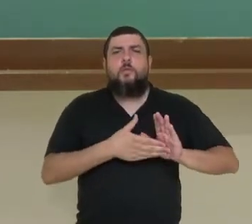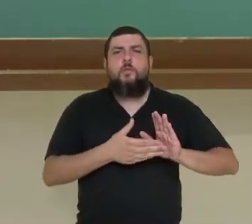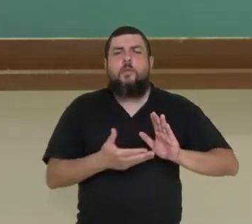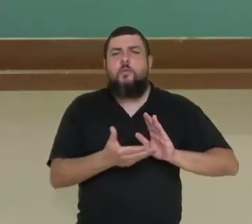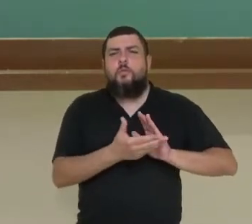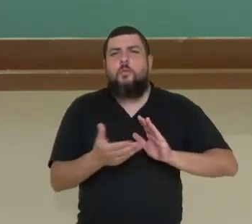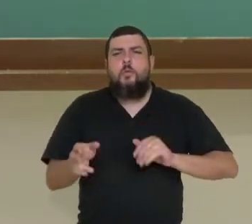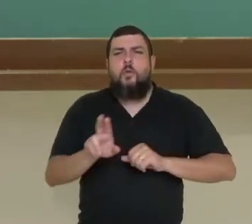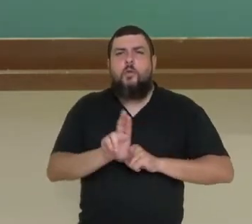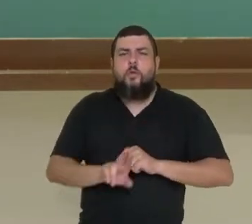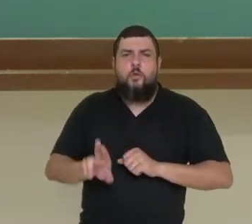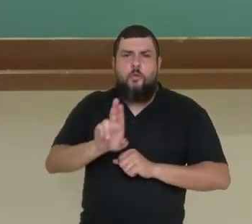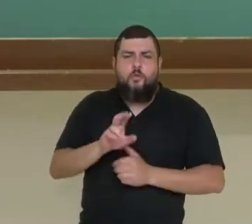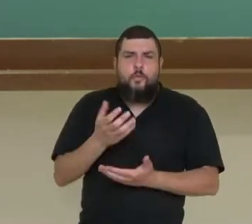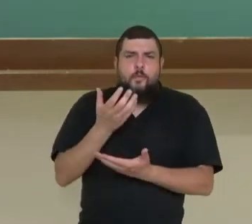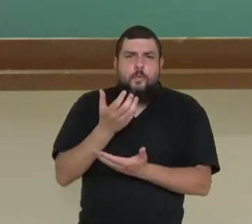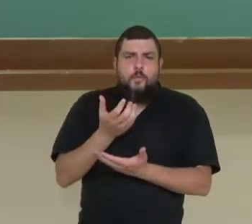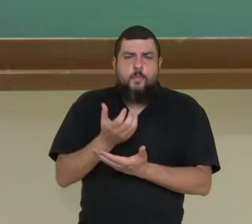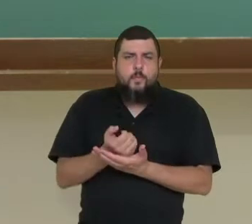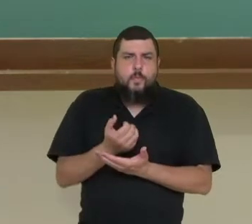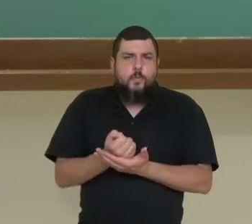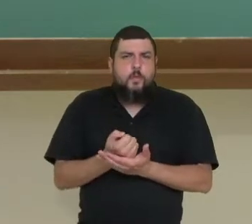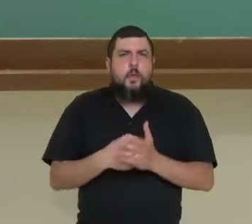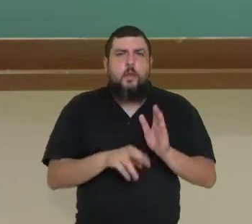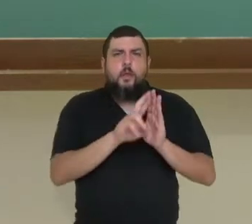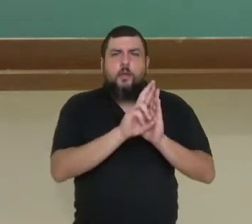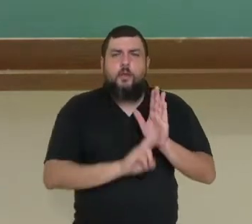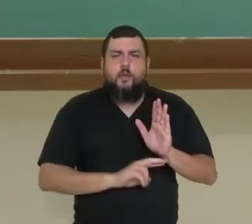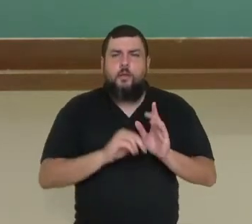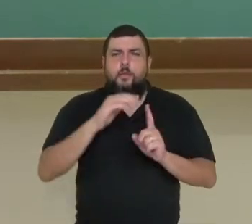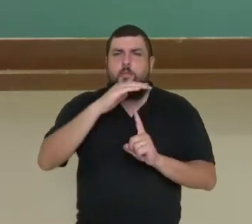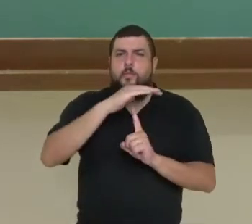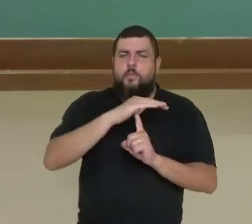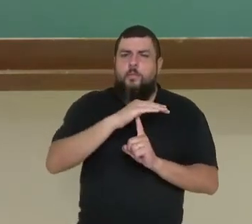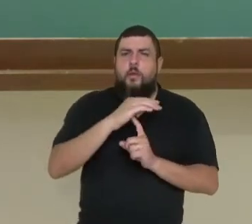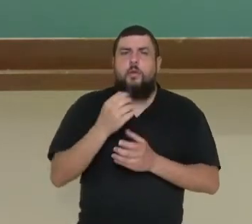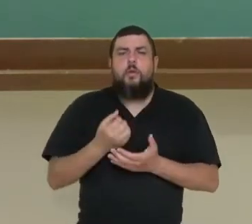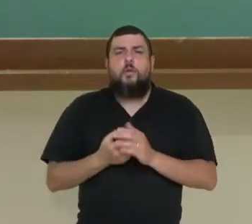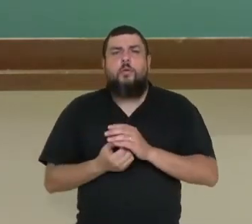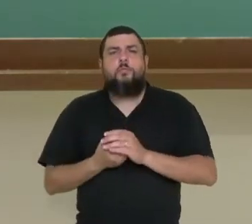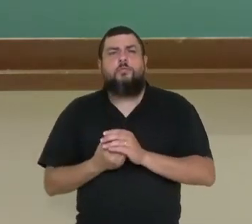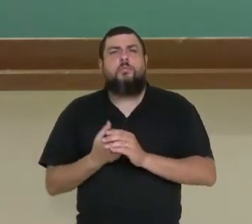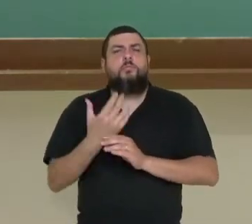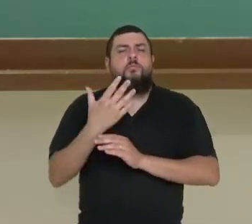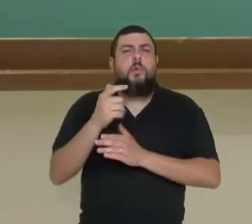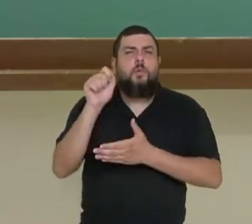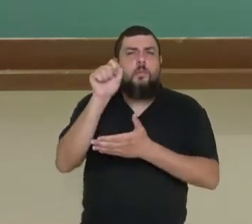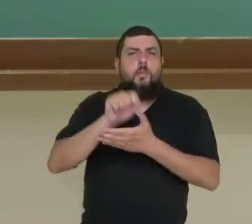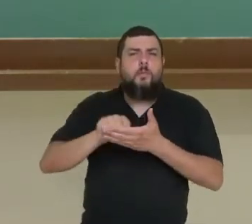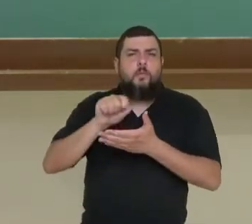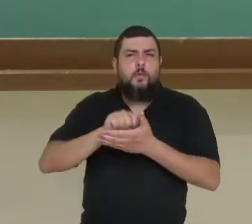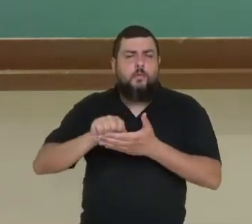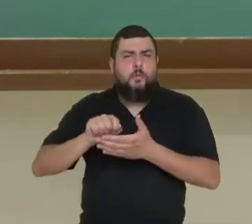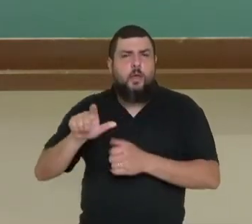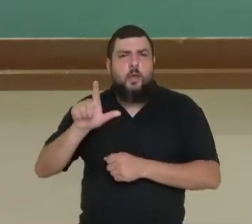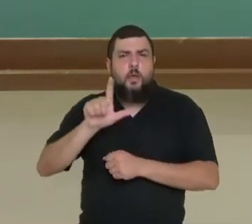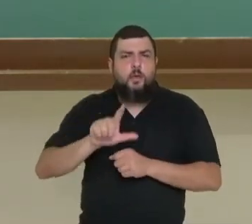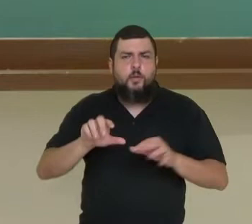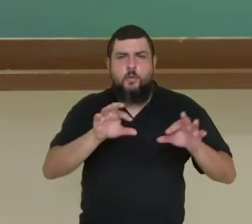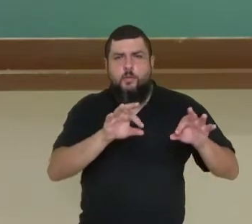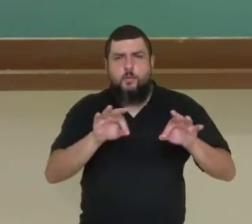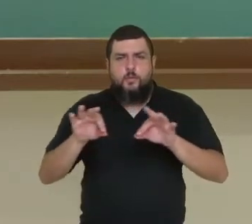plataforma Redação Paraná para produzir a literatura de cordel, da forma como nós vamos discutir aí ao longo dessa